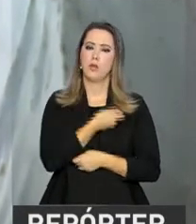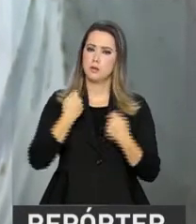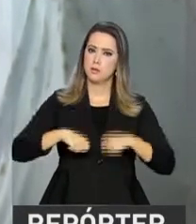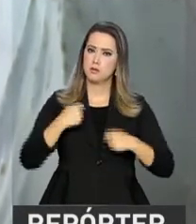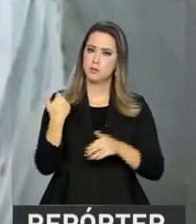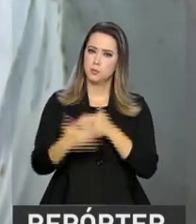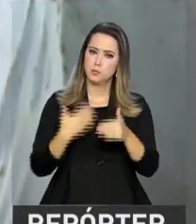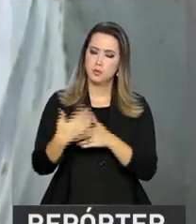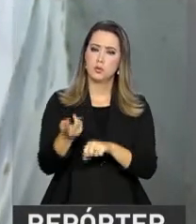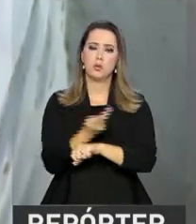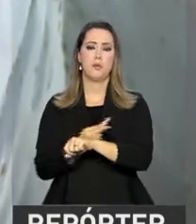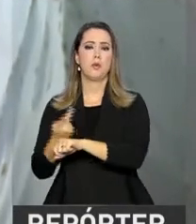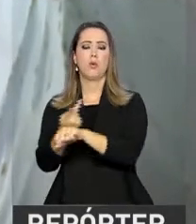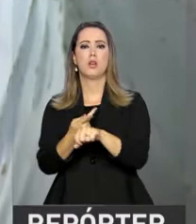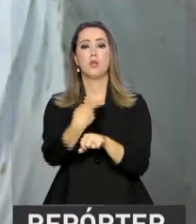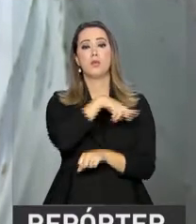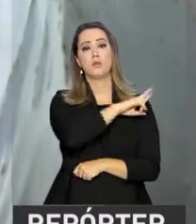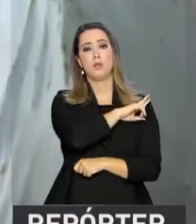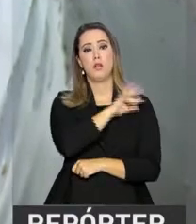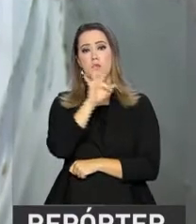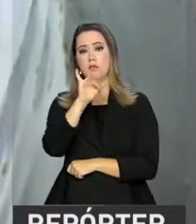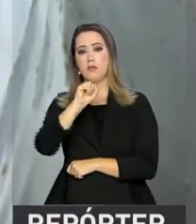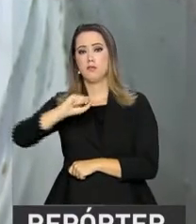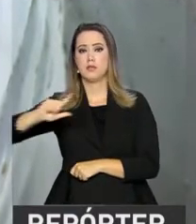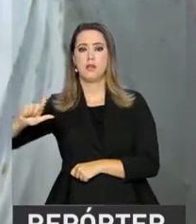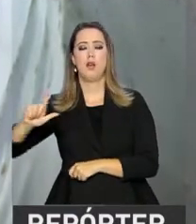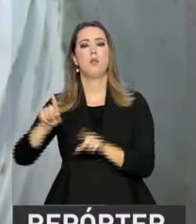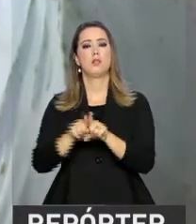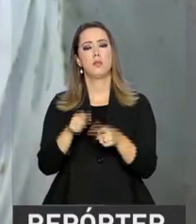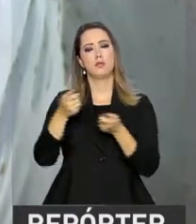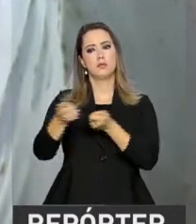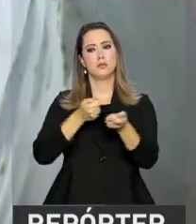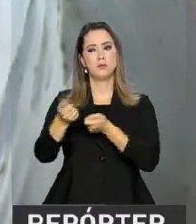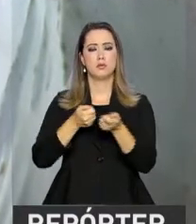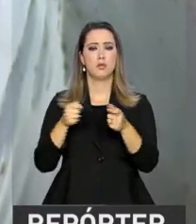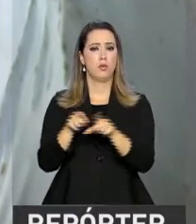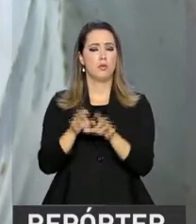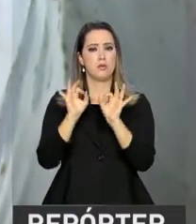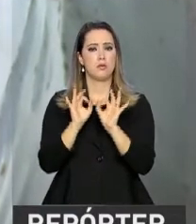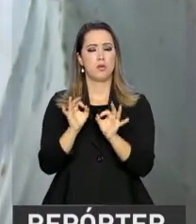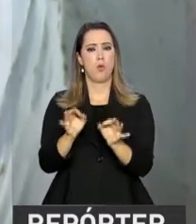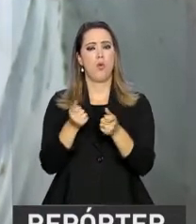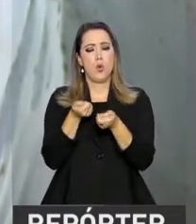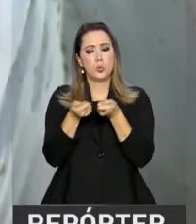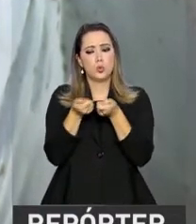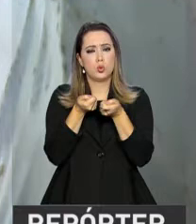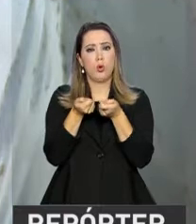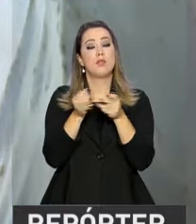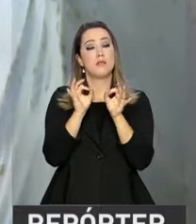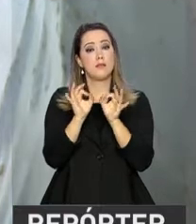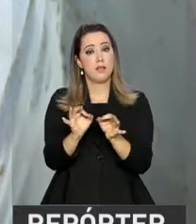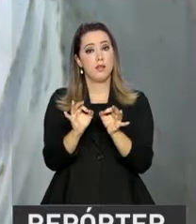com essa busca incessante da responsabilidade fiscal e de controle de goroso rigoroso e vigoroso